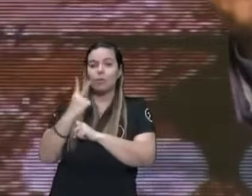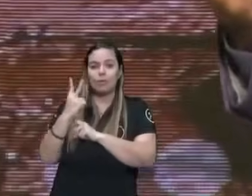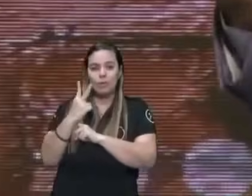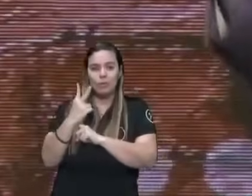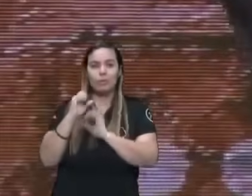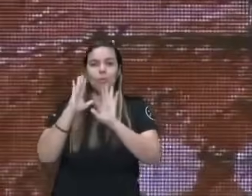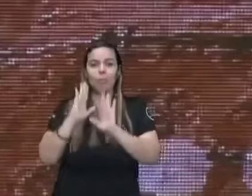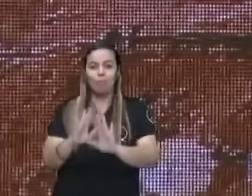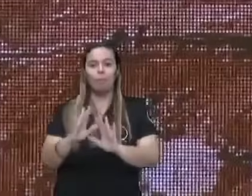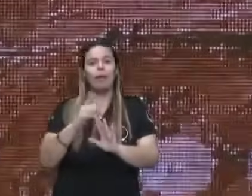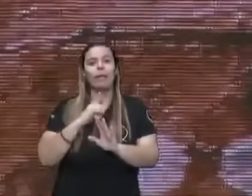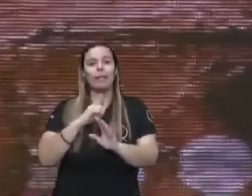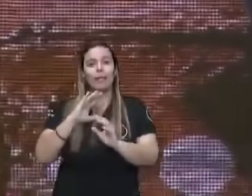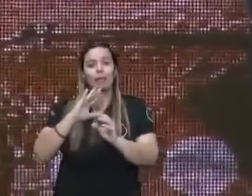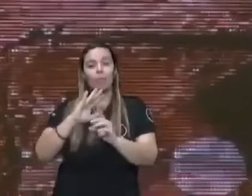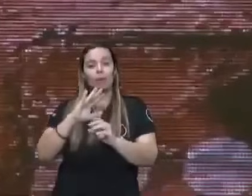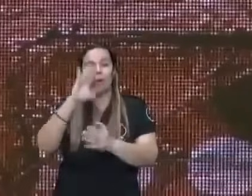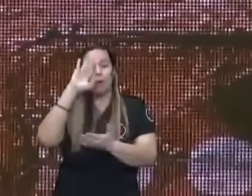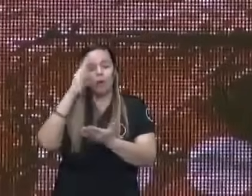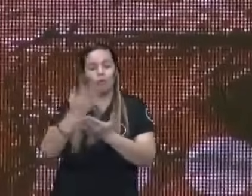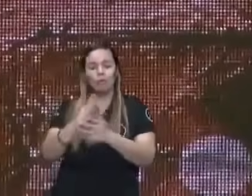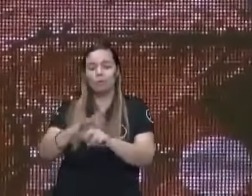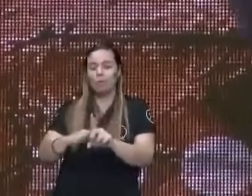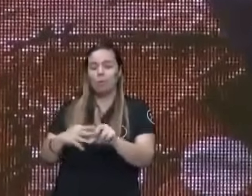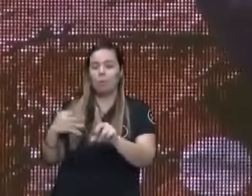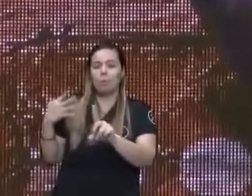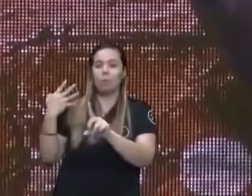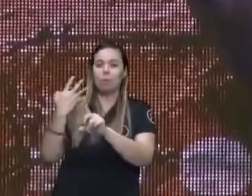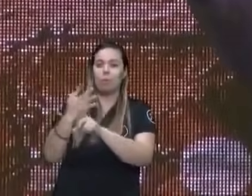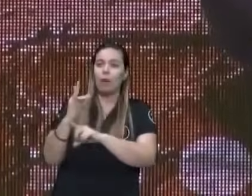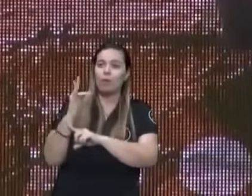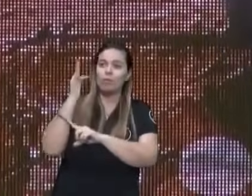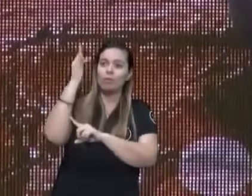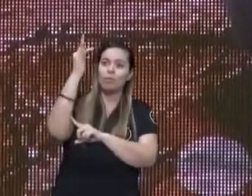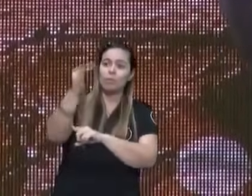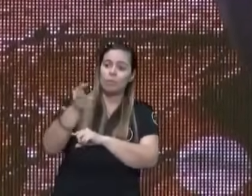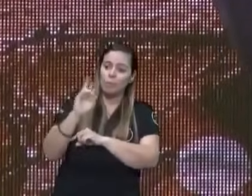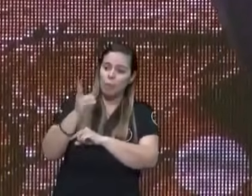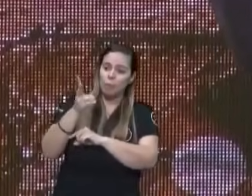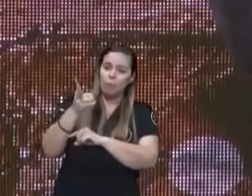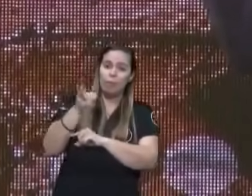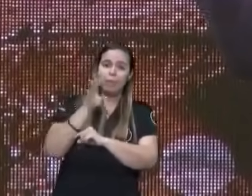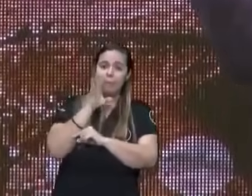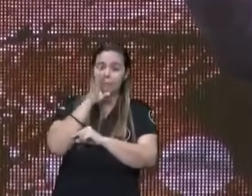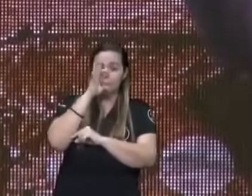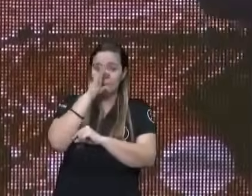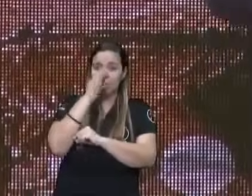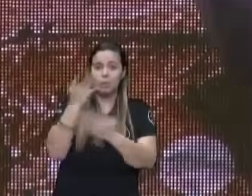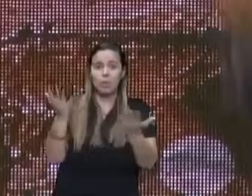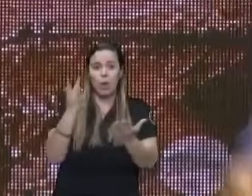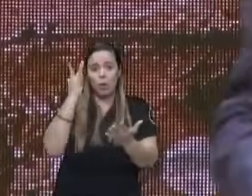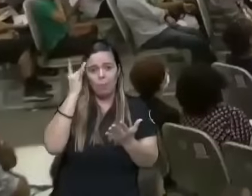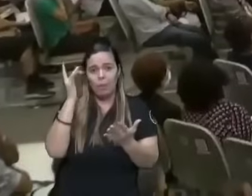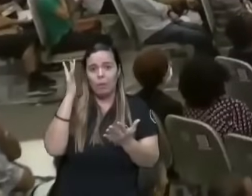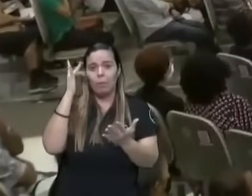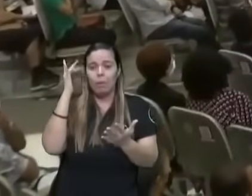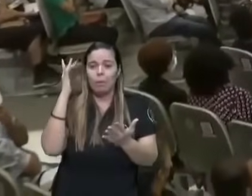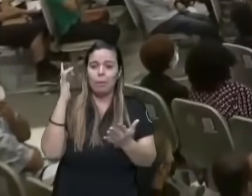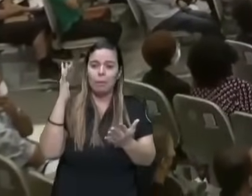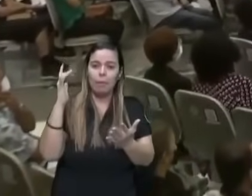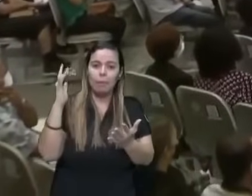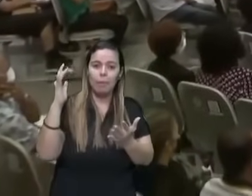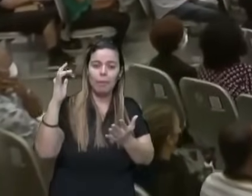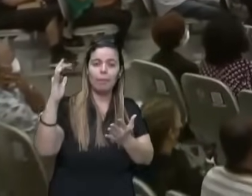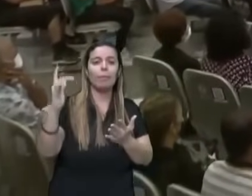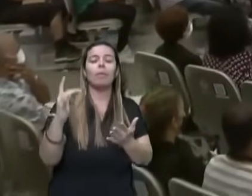seja, mas que isso vai passar no futuro, e o futuro pode ser amanhã ou daqui a um ano.